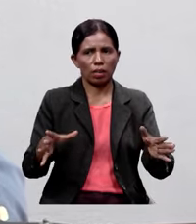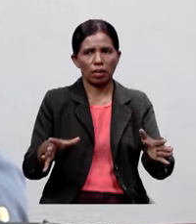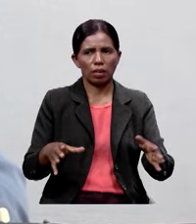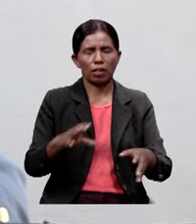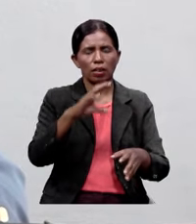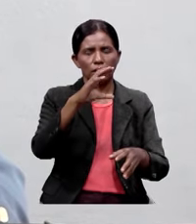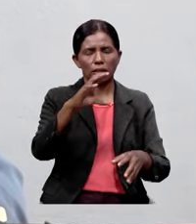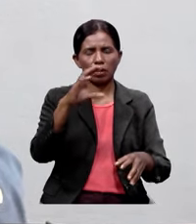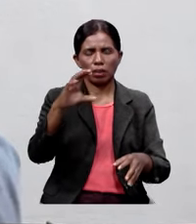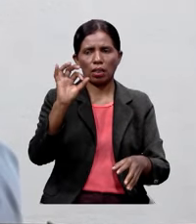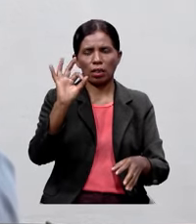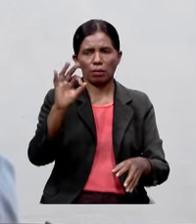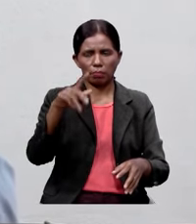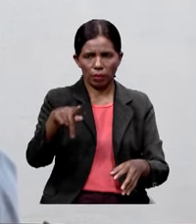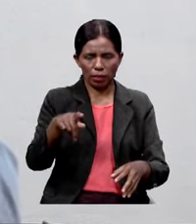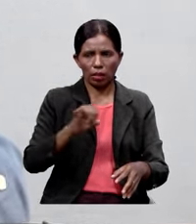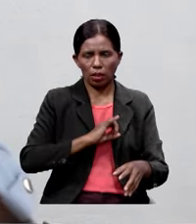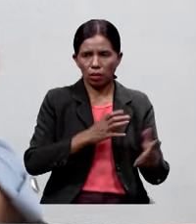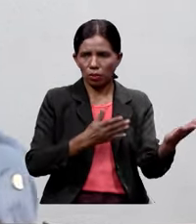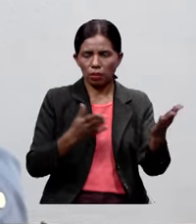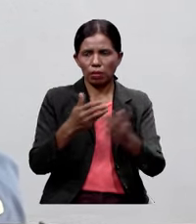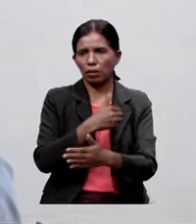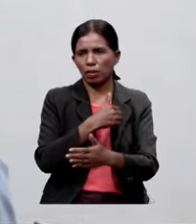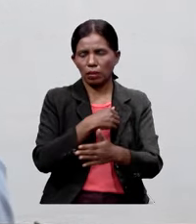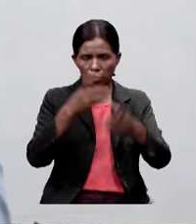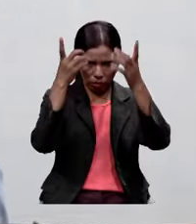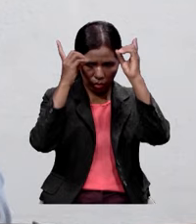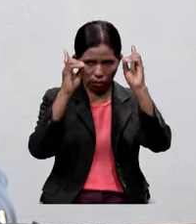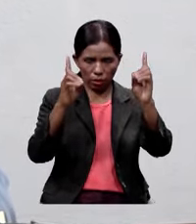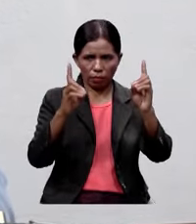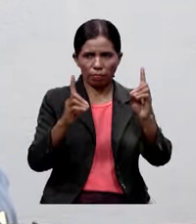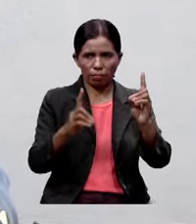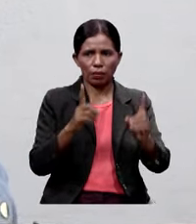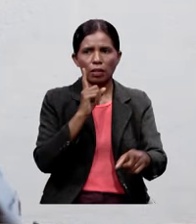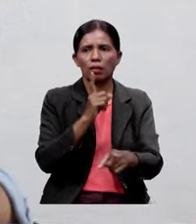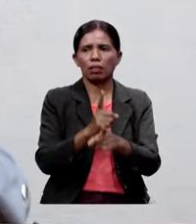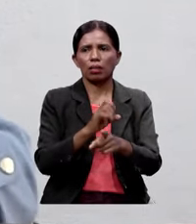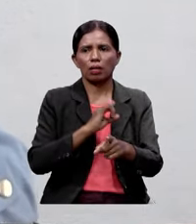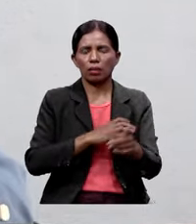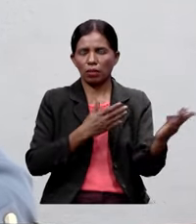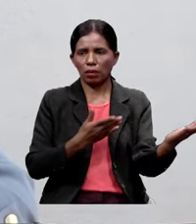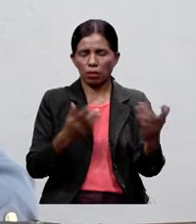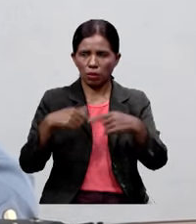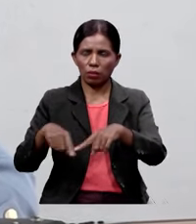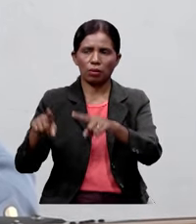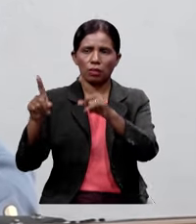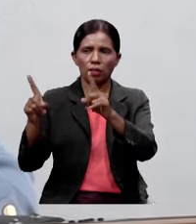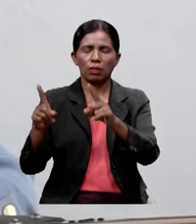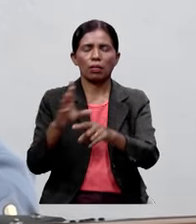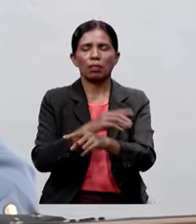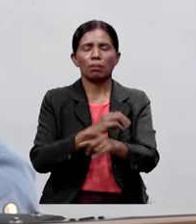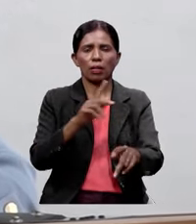KKFT nebe o hinga lori mai se dau kia decisão claro kata kau tem lori fila hikas ba titulares